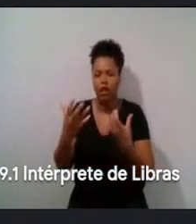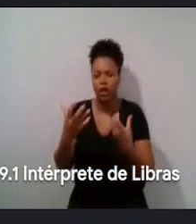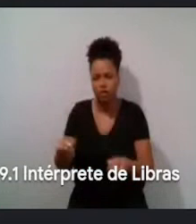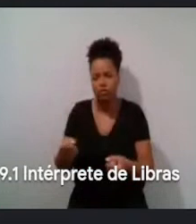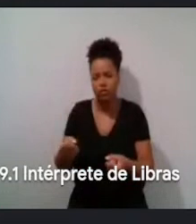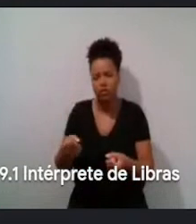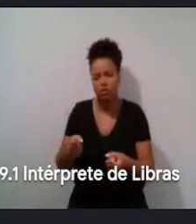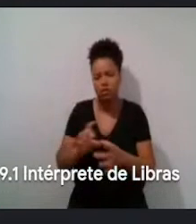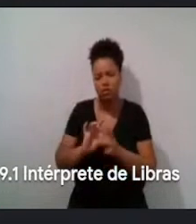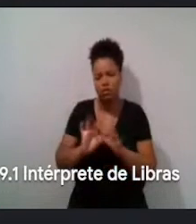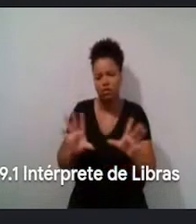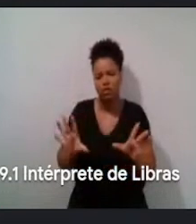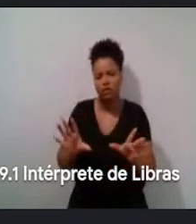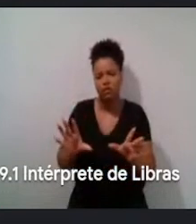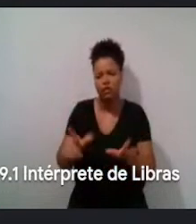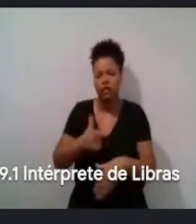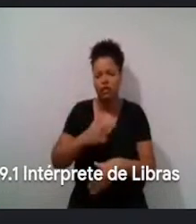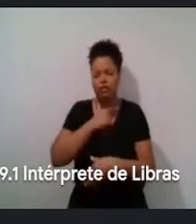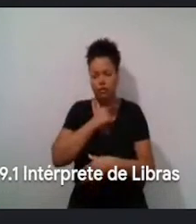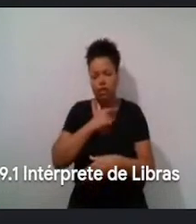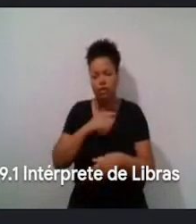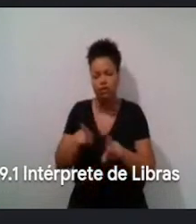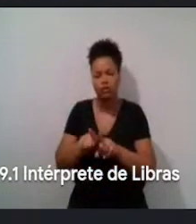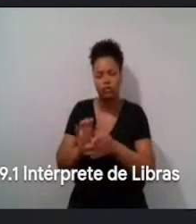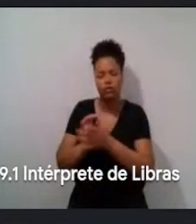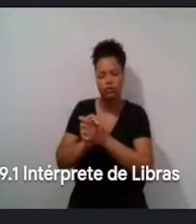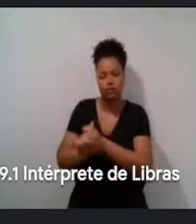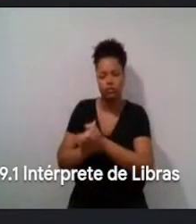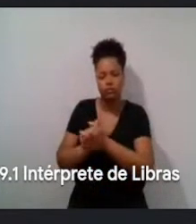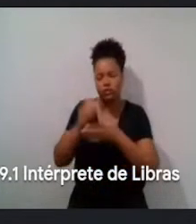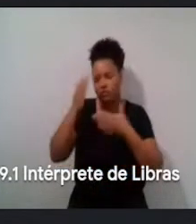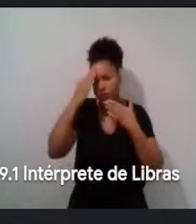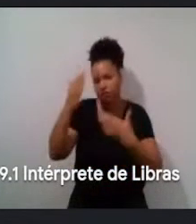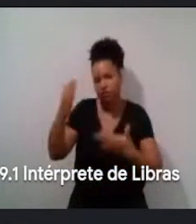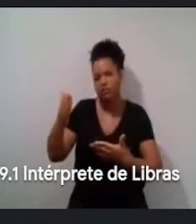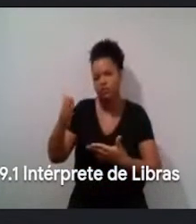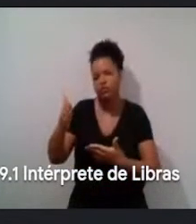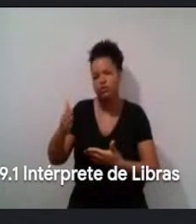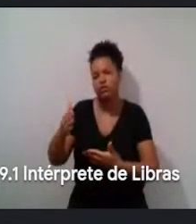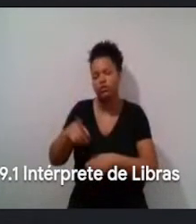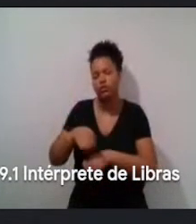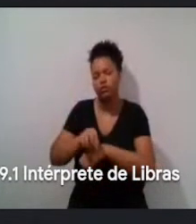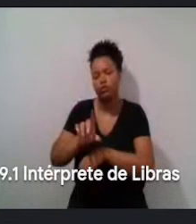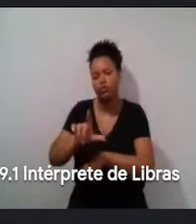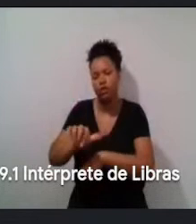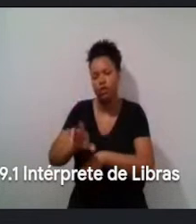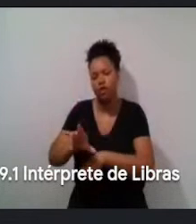espontânea o cargo e cumprimentar também e agradecer o doutor Lauro